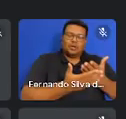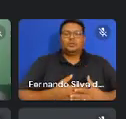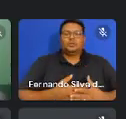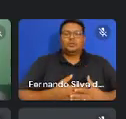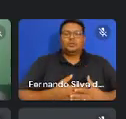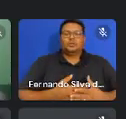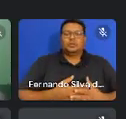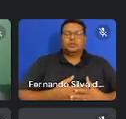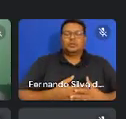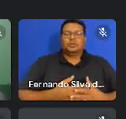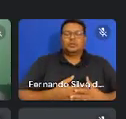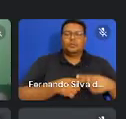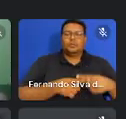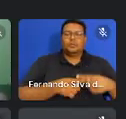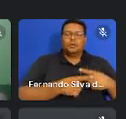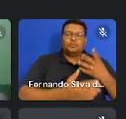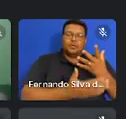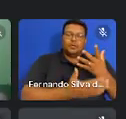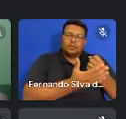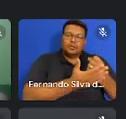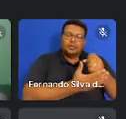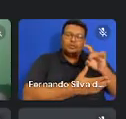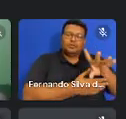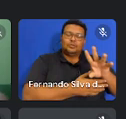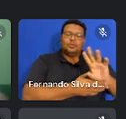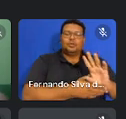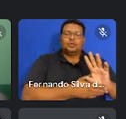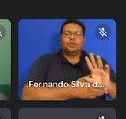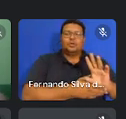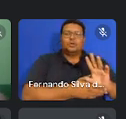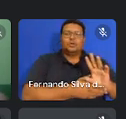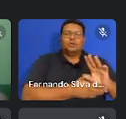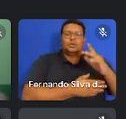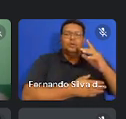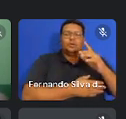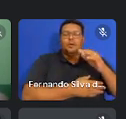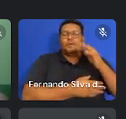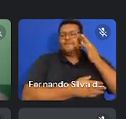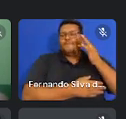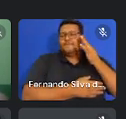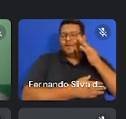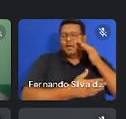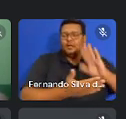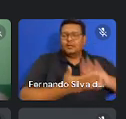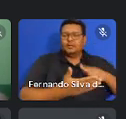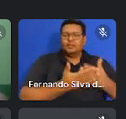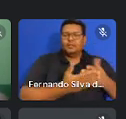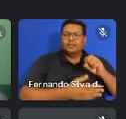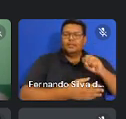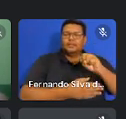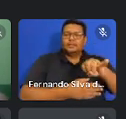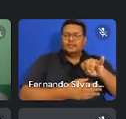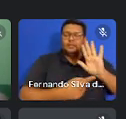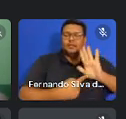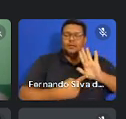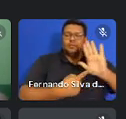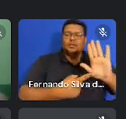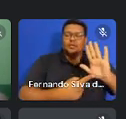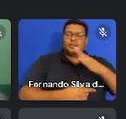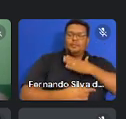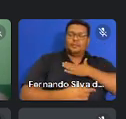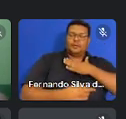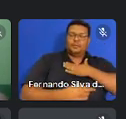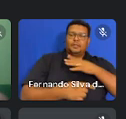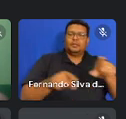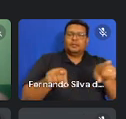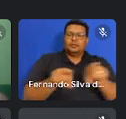E a gravação só vai pegar o Fernando, né, o intérprete, se estiver aparecendo para mim, tá?